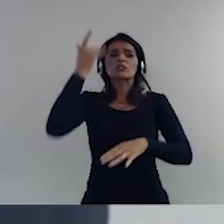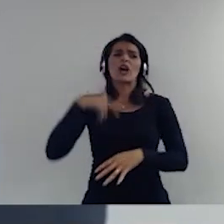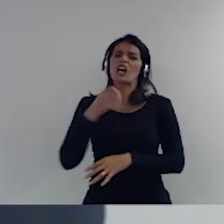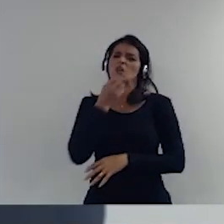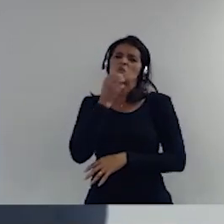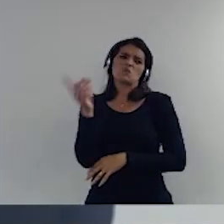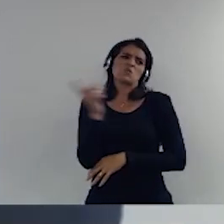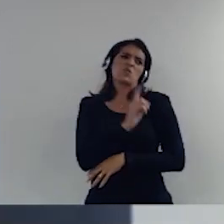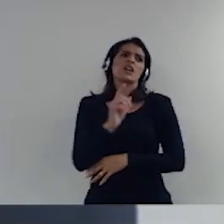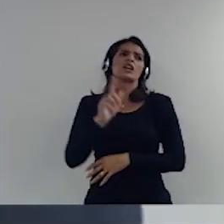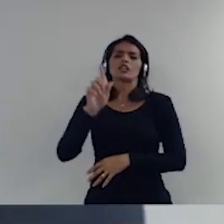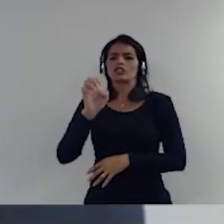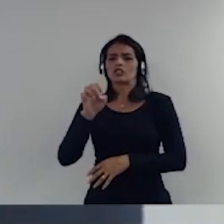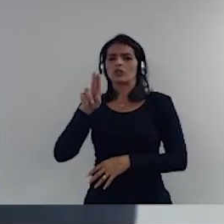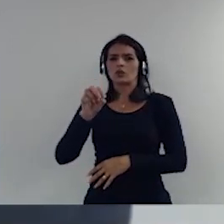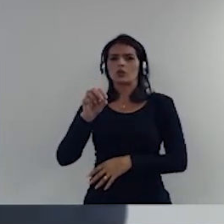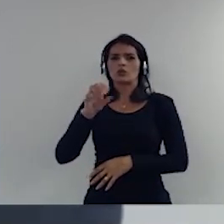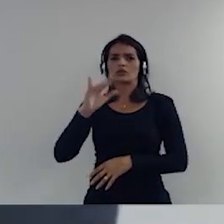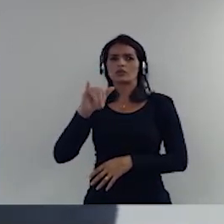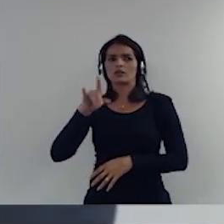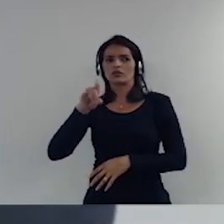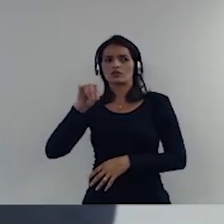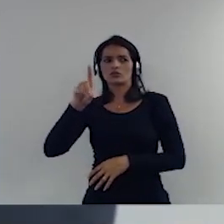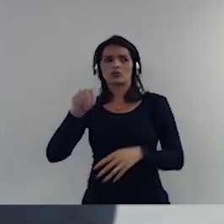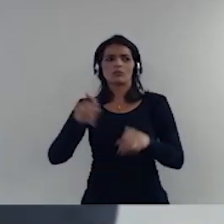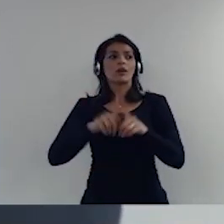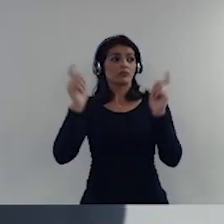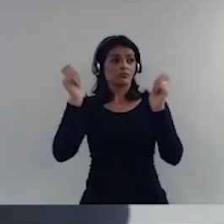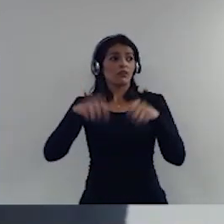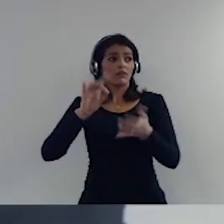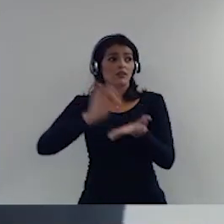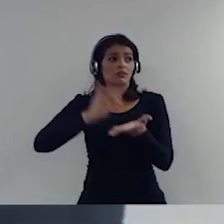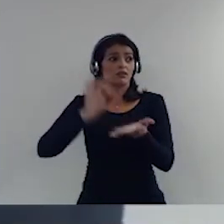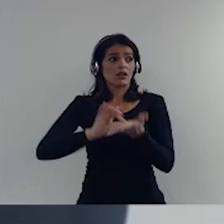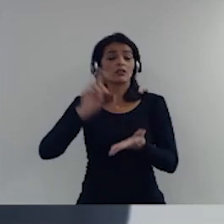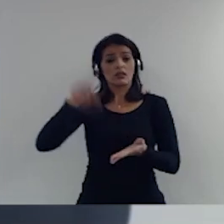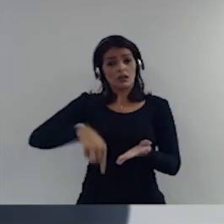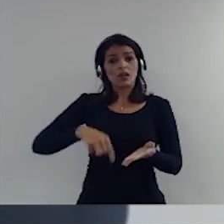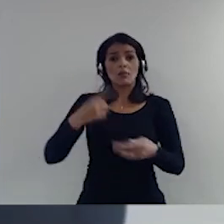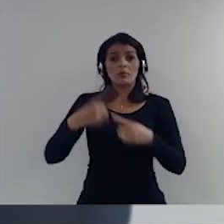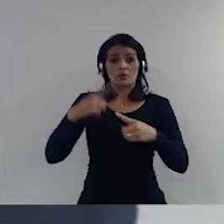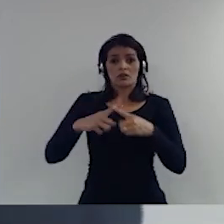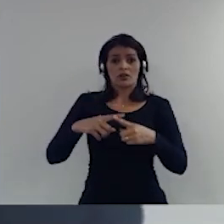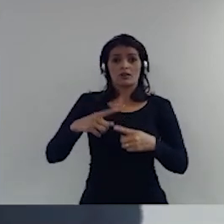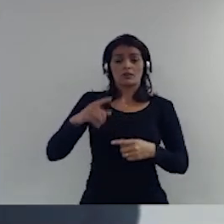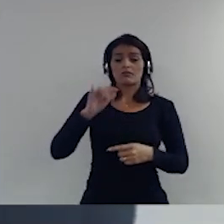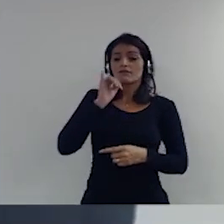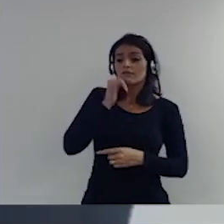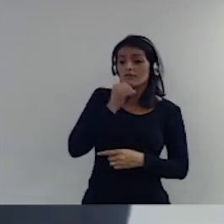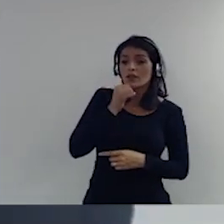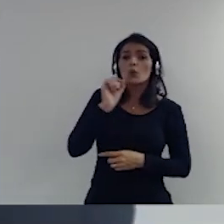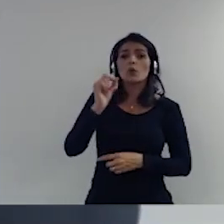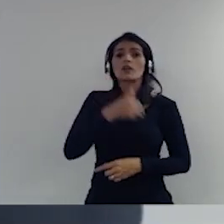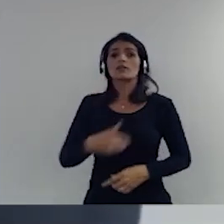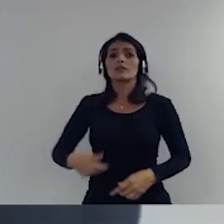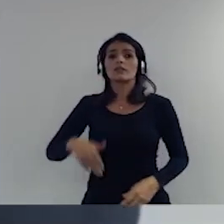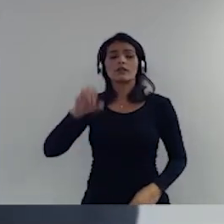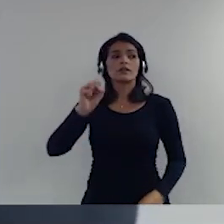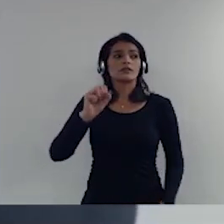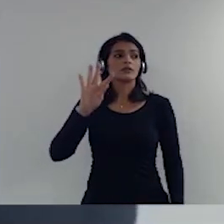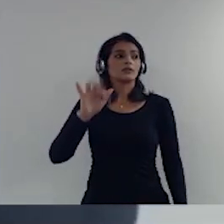falar de genocídio, mas é realmente uma possibilidade disso. Por quê? Porque, infelizmente, a gente não vê o Estado